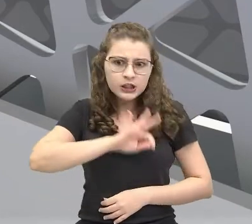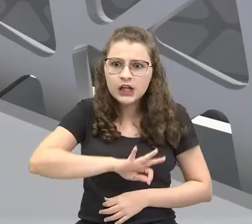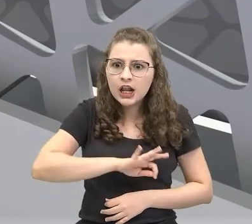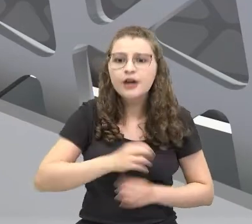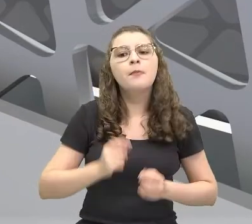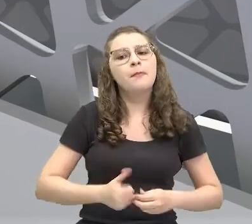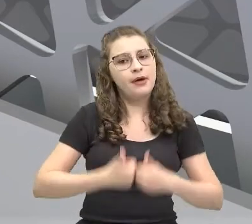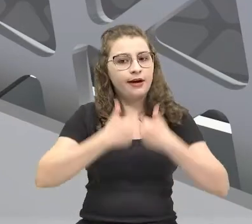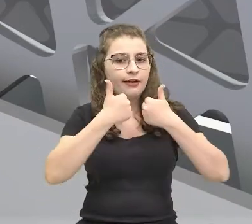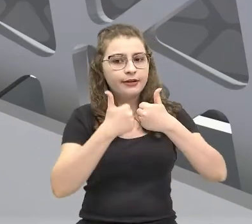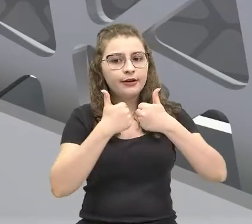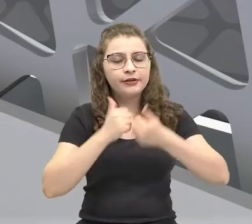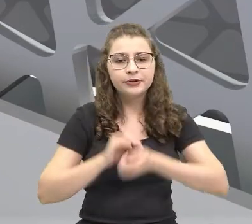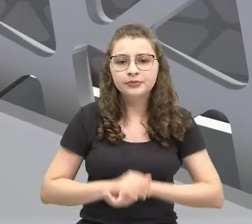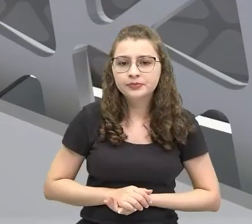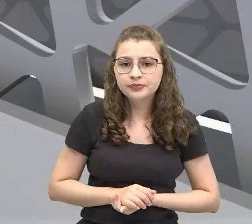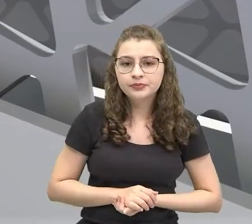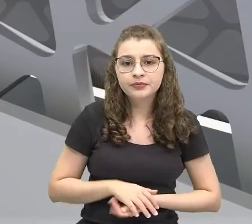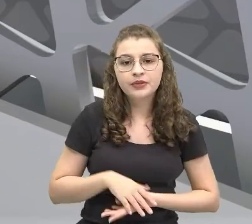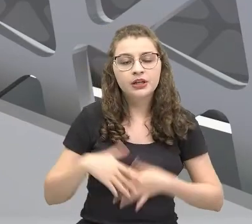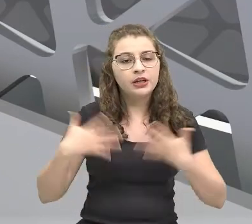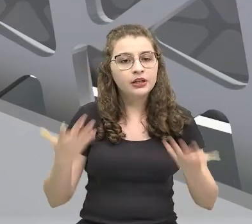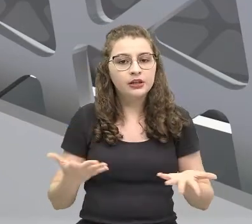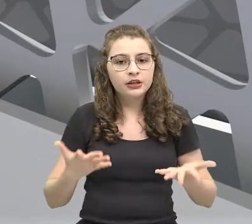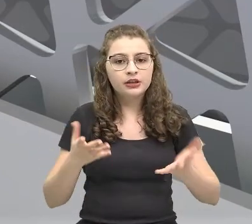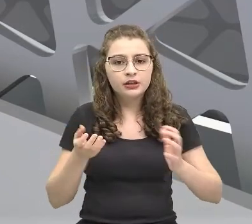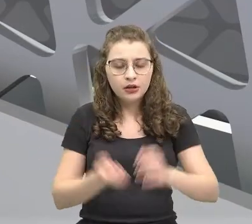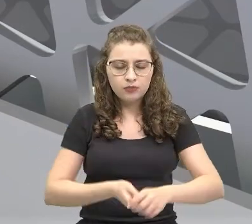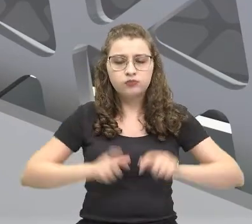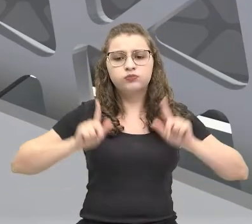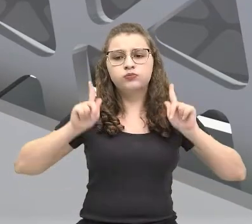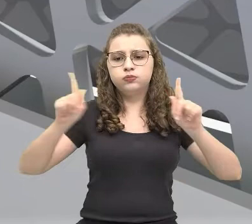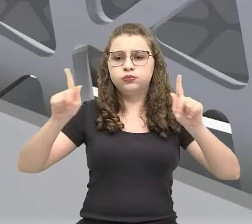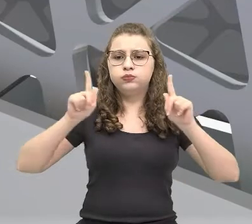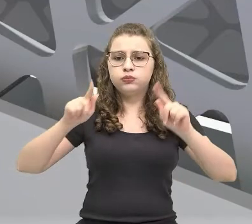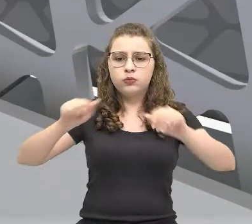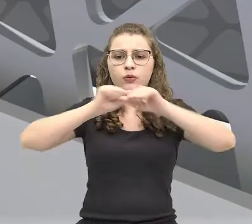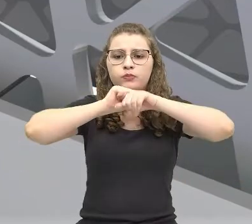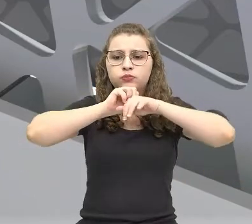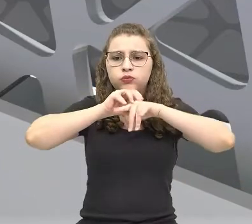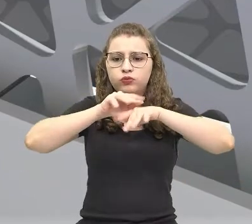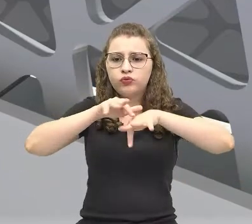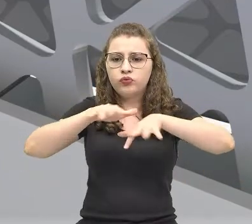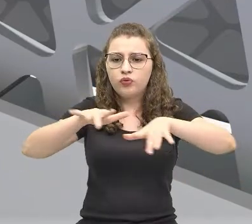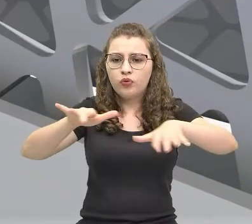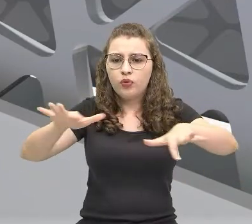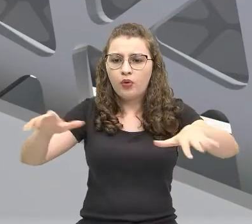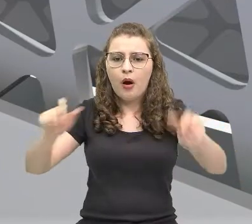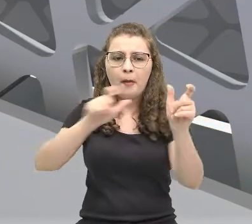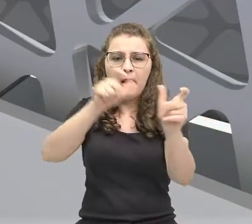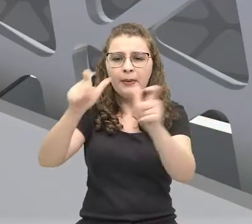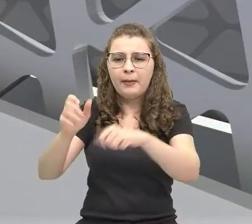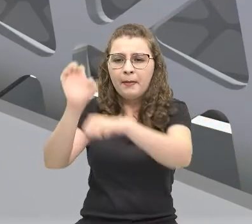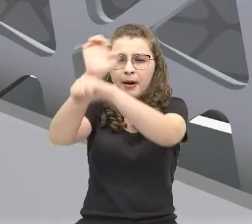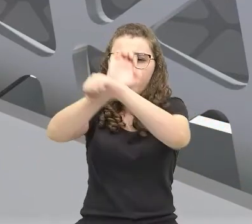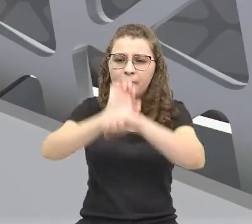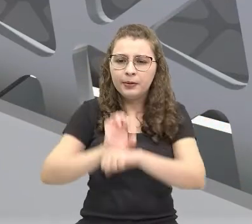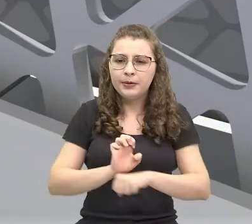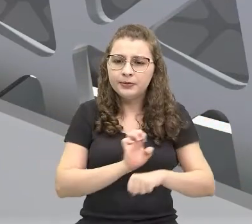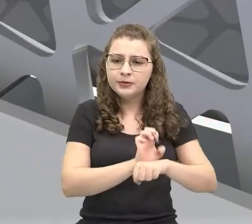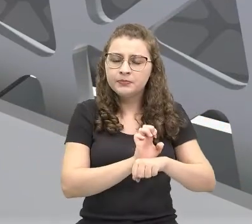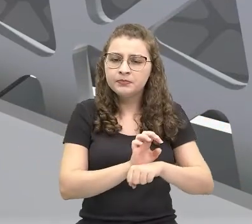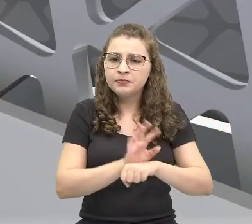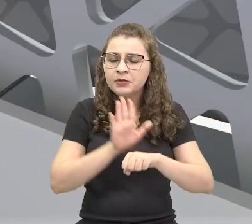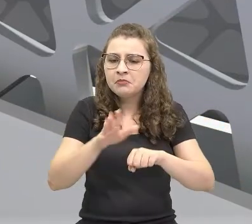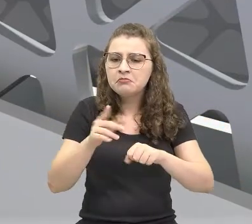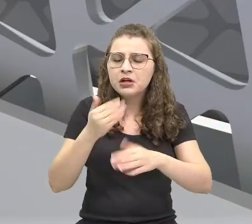salários. Nisso tem início uma grande greve que se espraia por outros territórios do Brasil. Quem vai